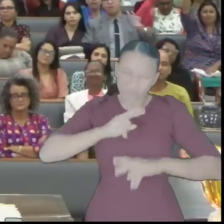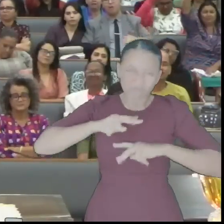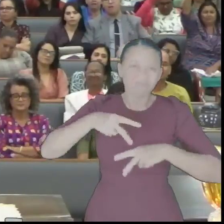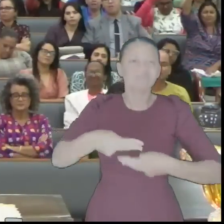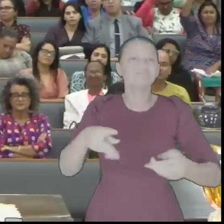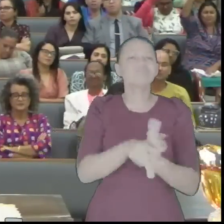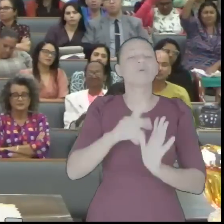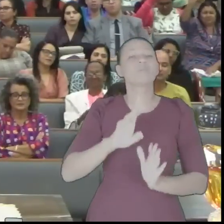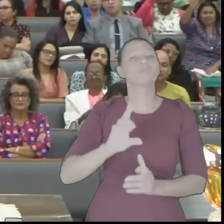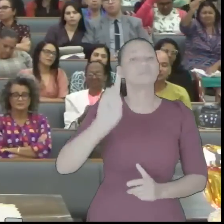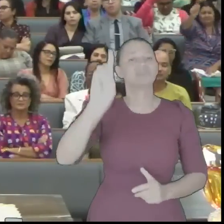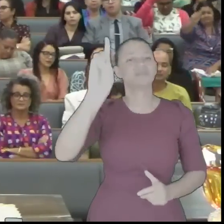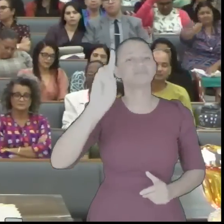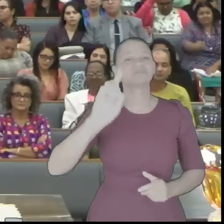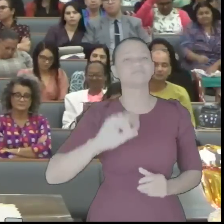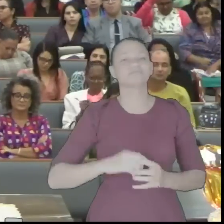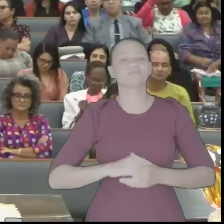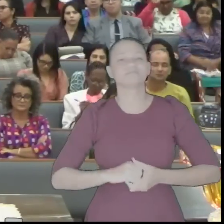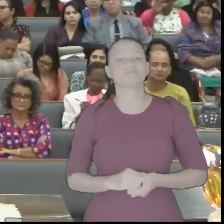de Deus.